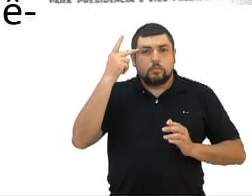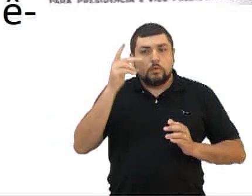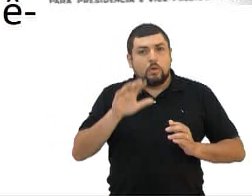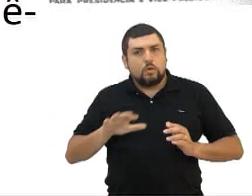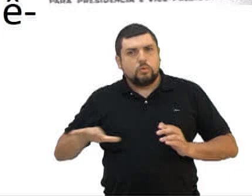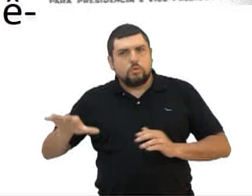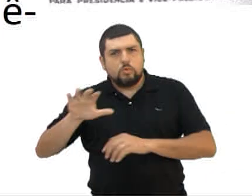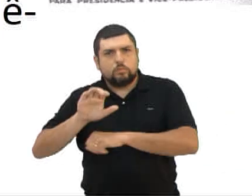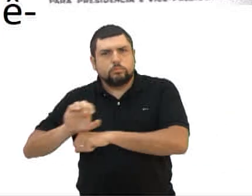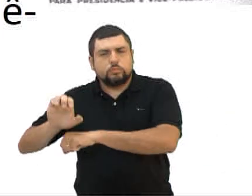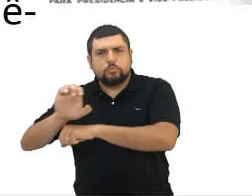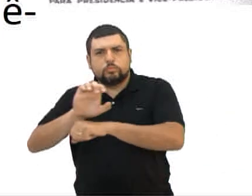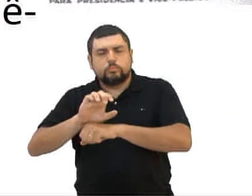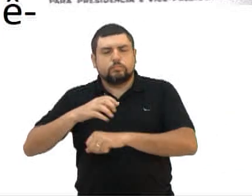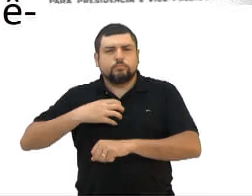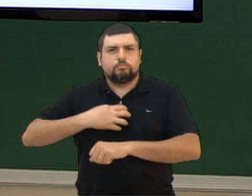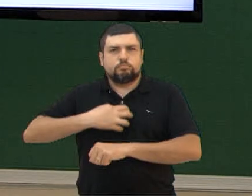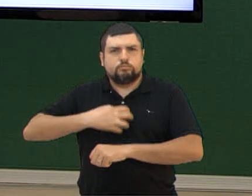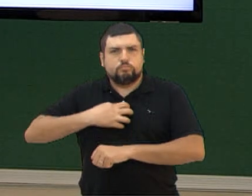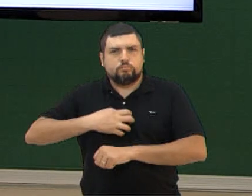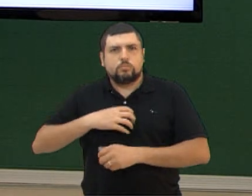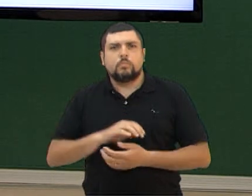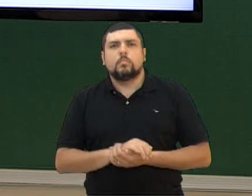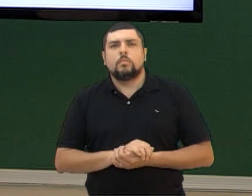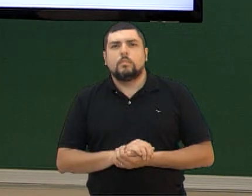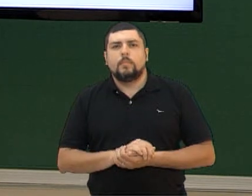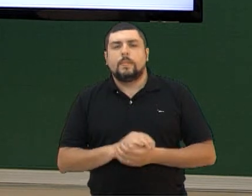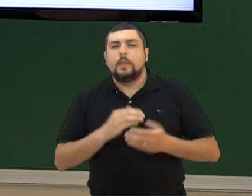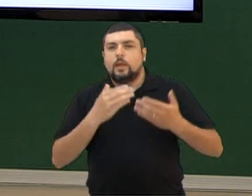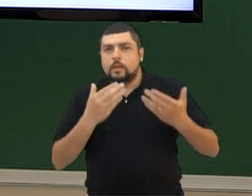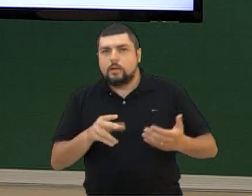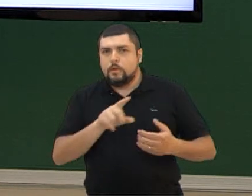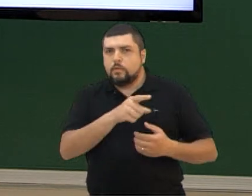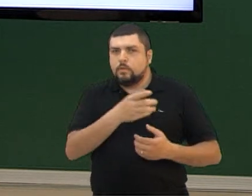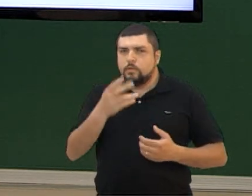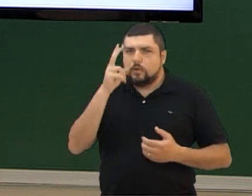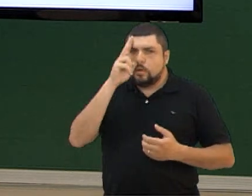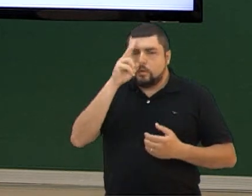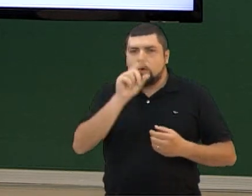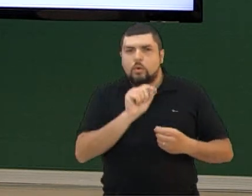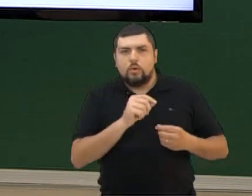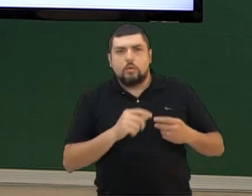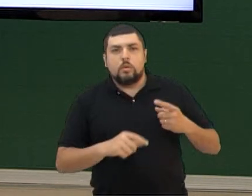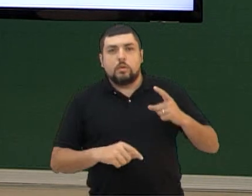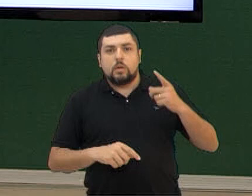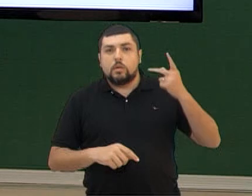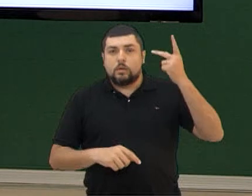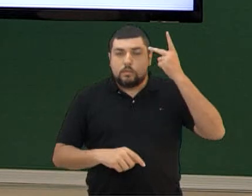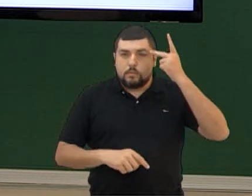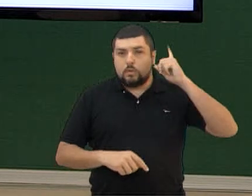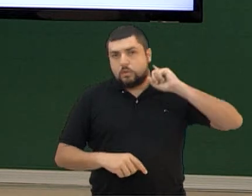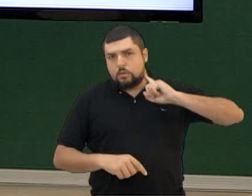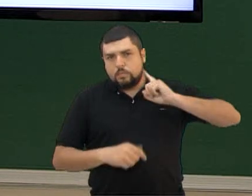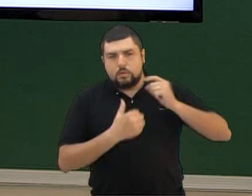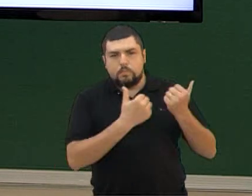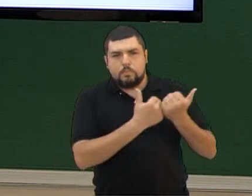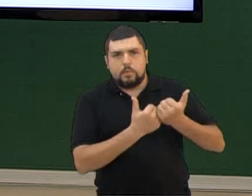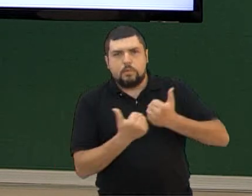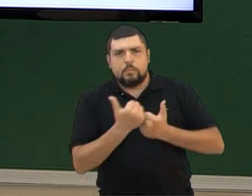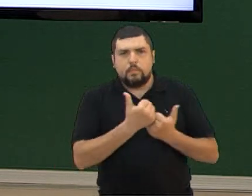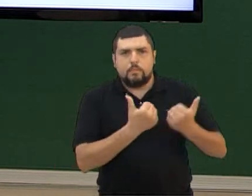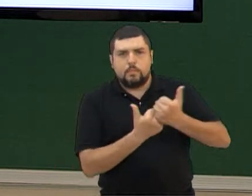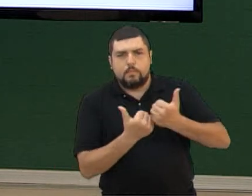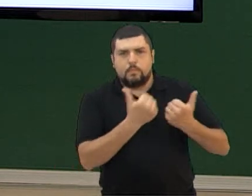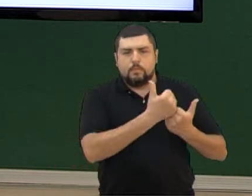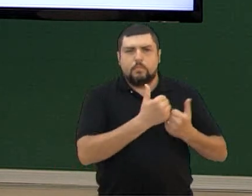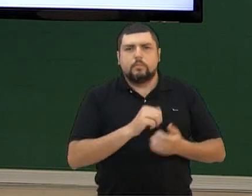estados. Então, se vocês se lembrarem, havia um revezamento entre os governantes de São Paulo e os governantes de Minas. Em